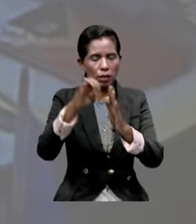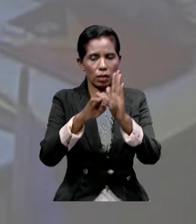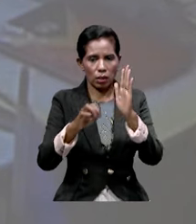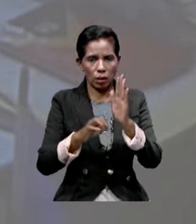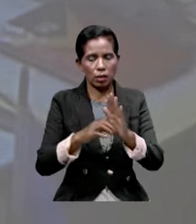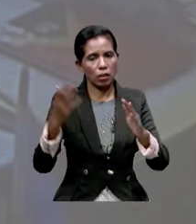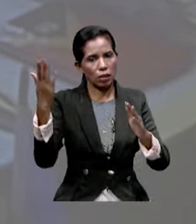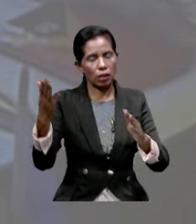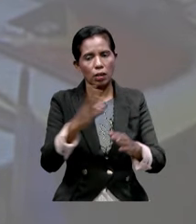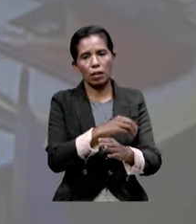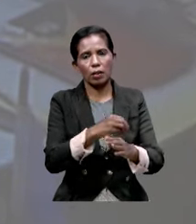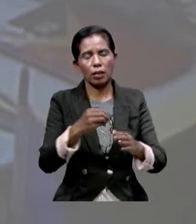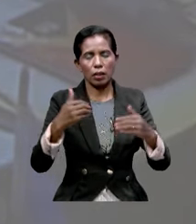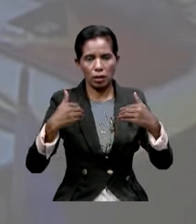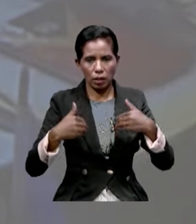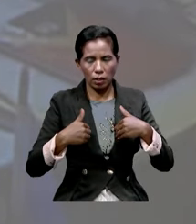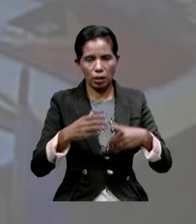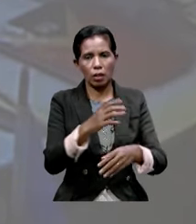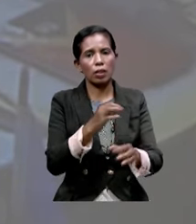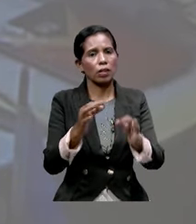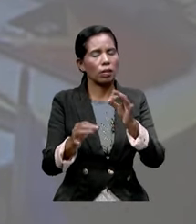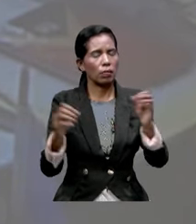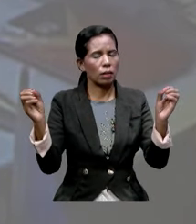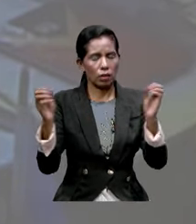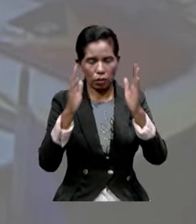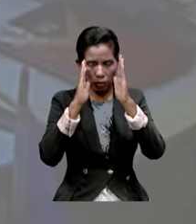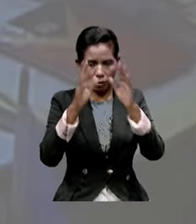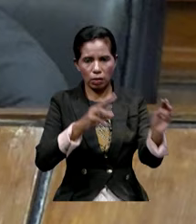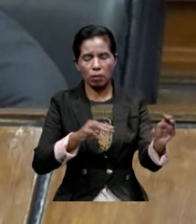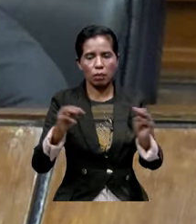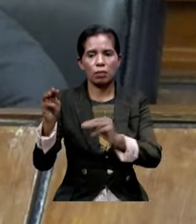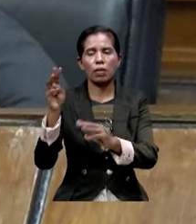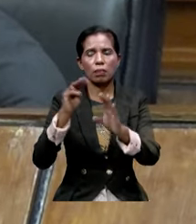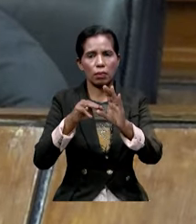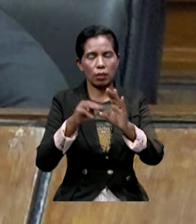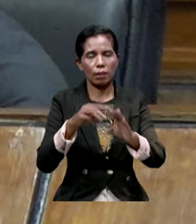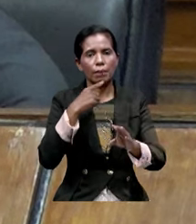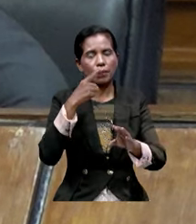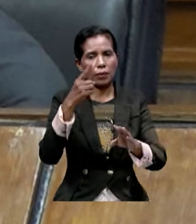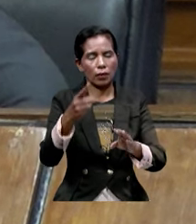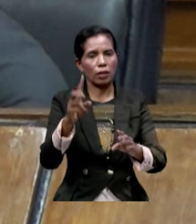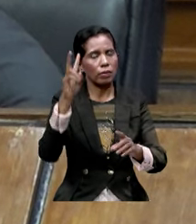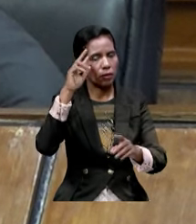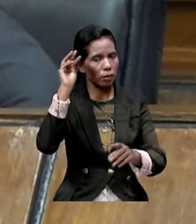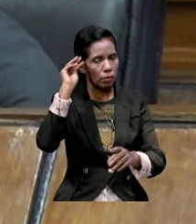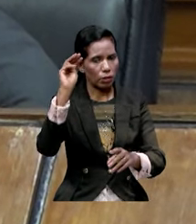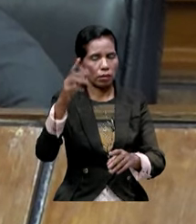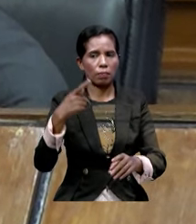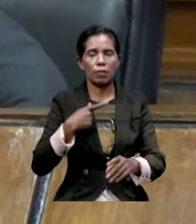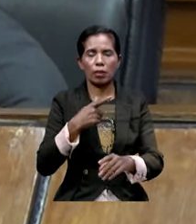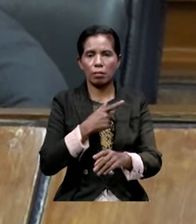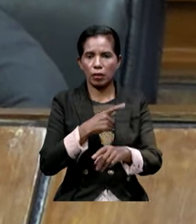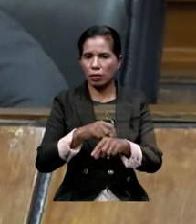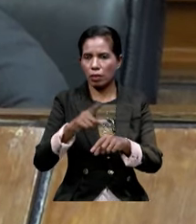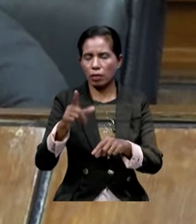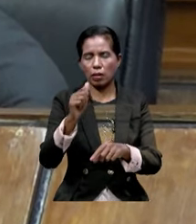que rema balo se ia rejeição ne, cari, claro, solução, bom muda ba mercado. A tamba questão ne, vice-ministro assunto parlamentar Adere